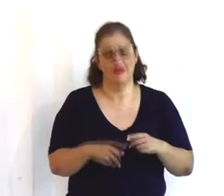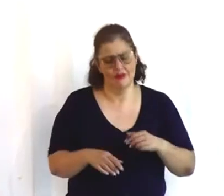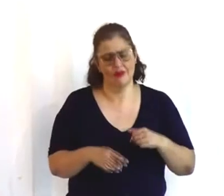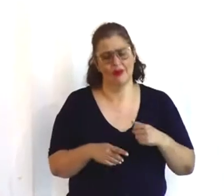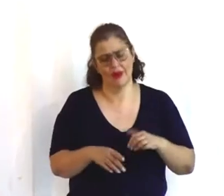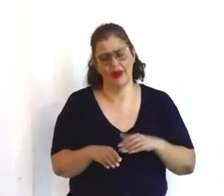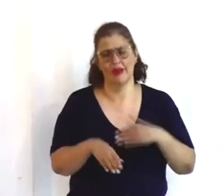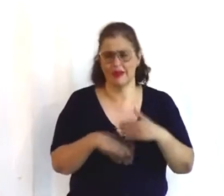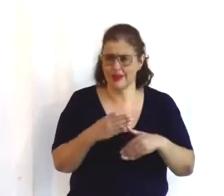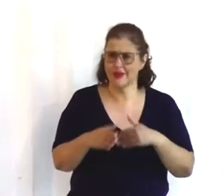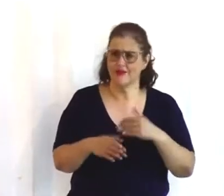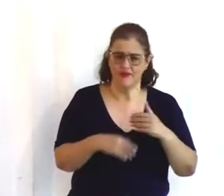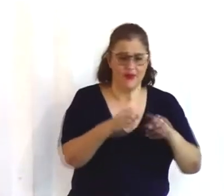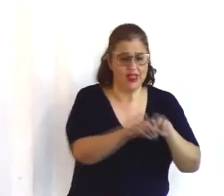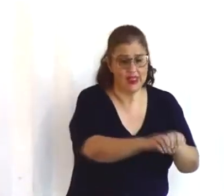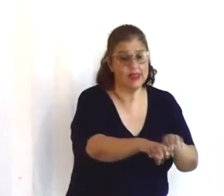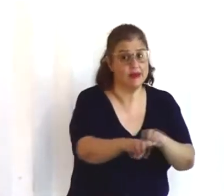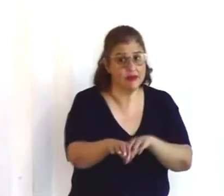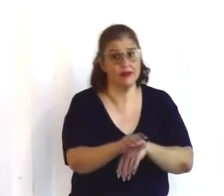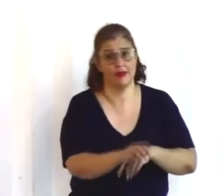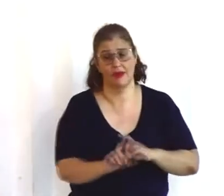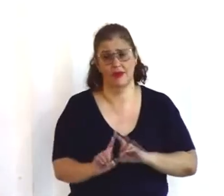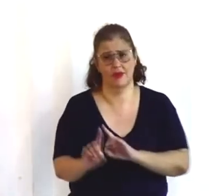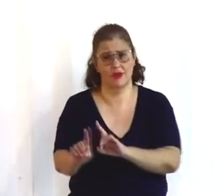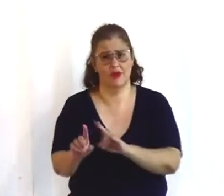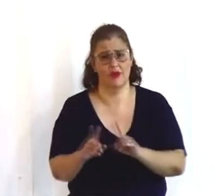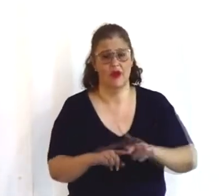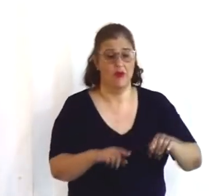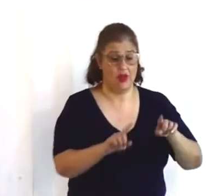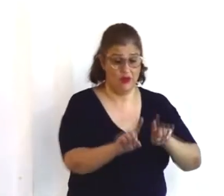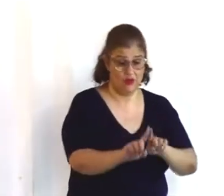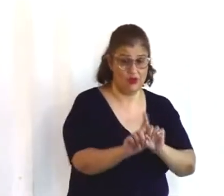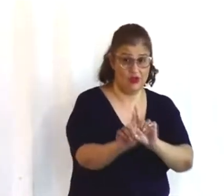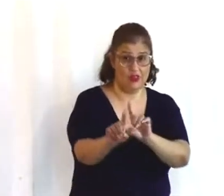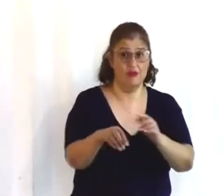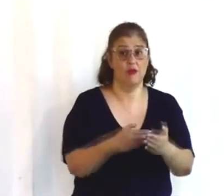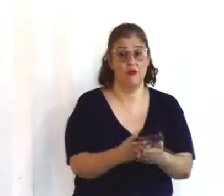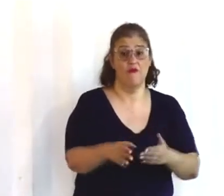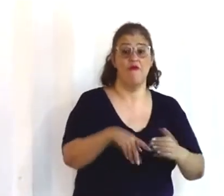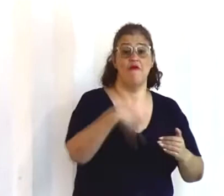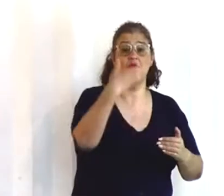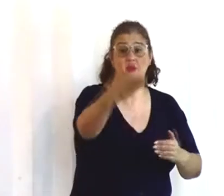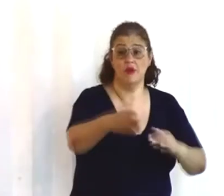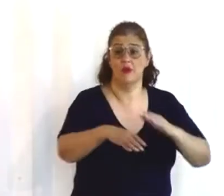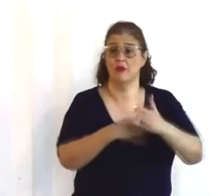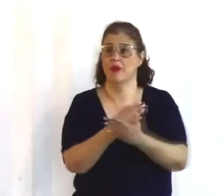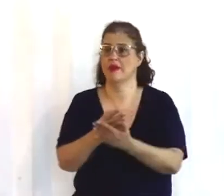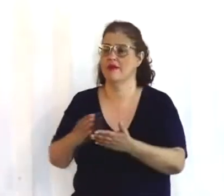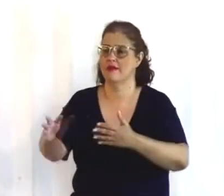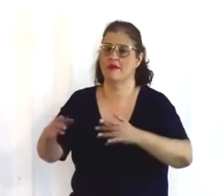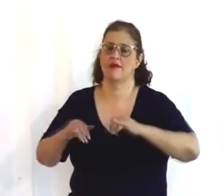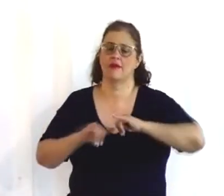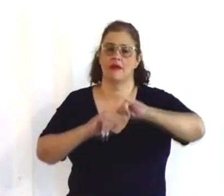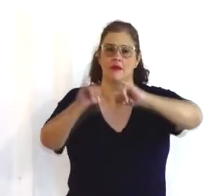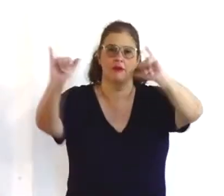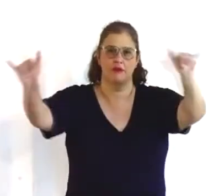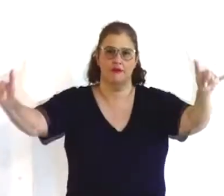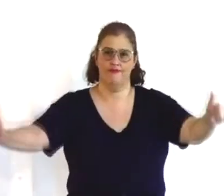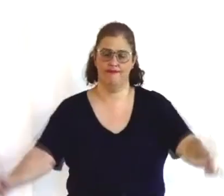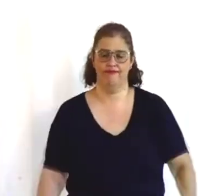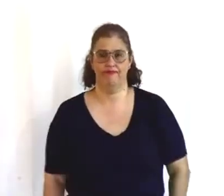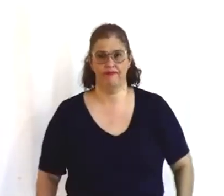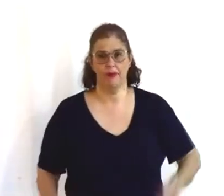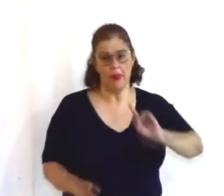grande comissão, para que eles fossem e pregassem o Evangelho a toda a criatura. Mas após esse tempo, o Senhor